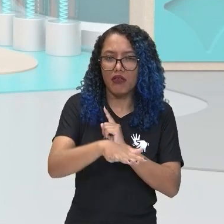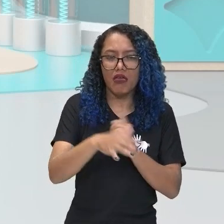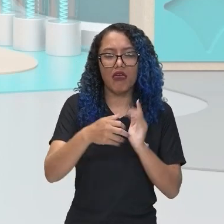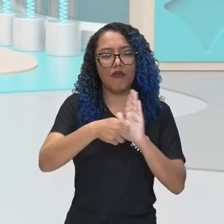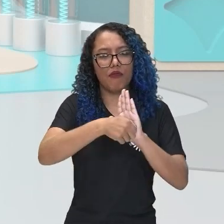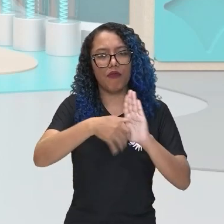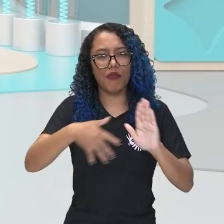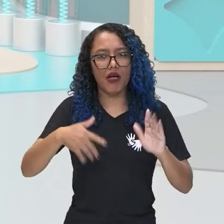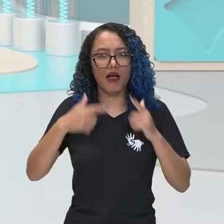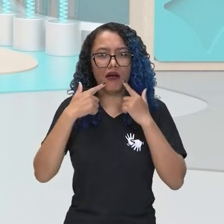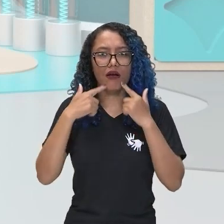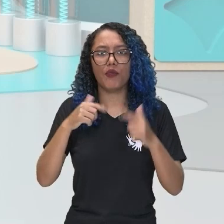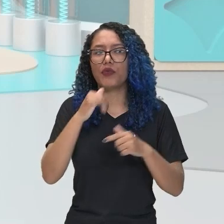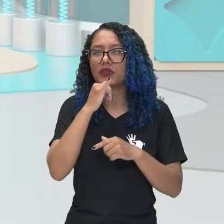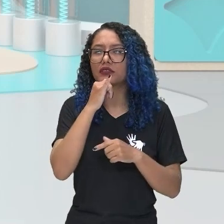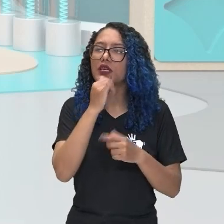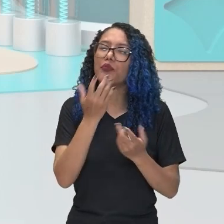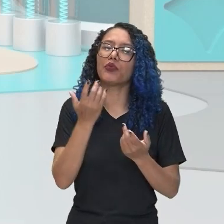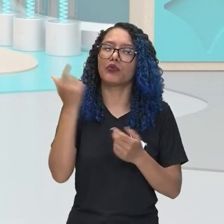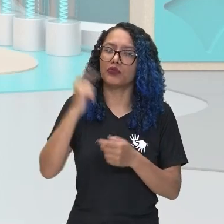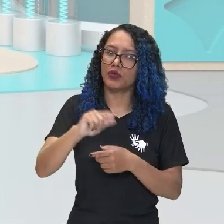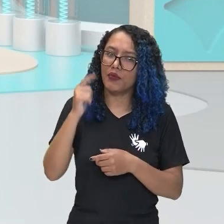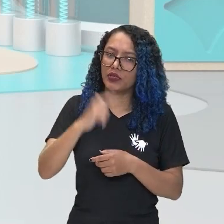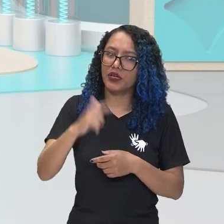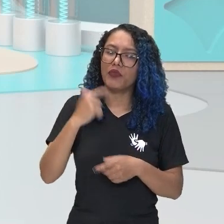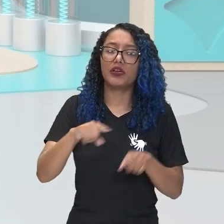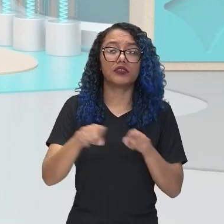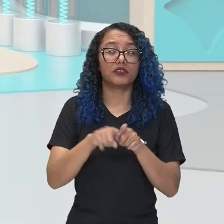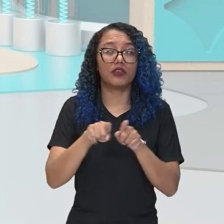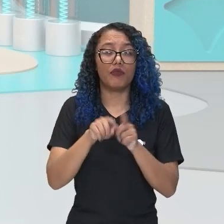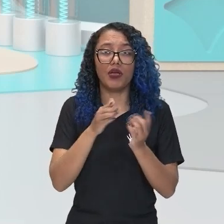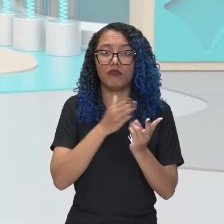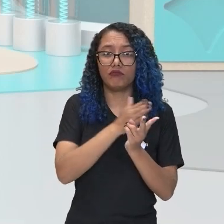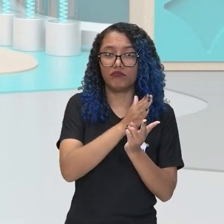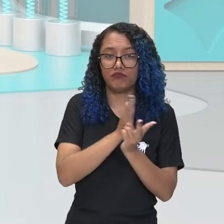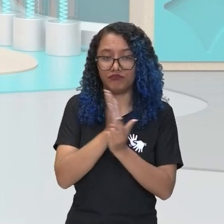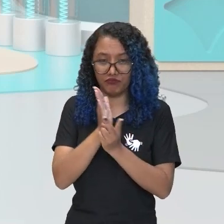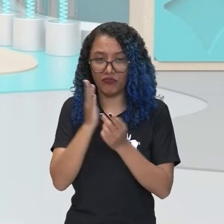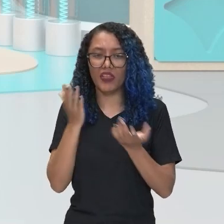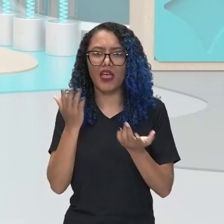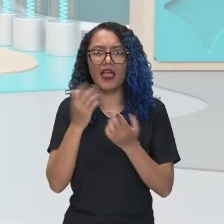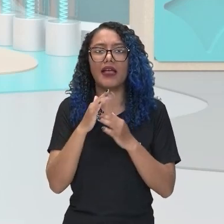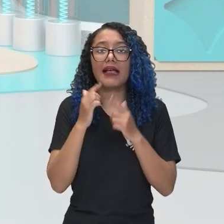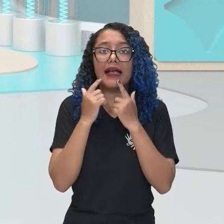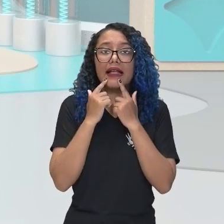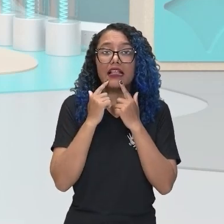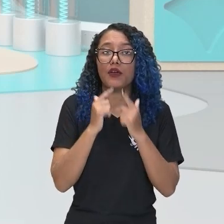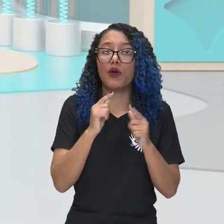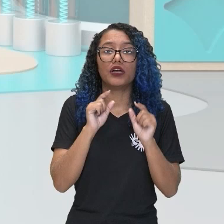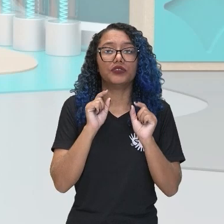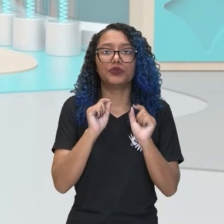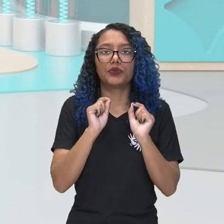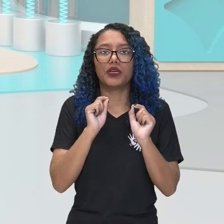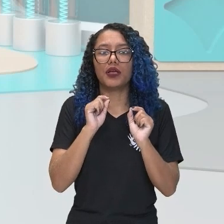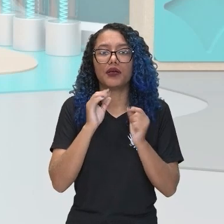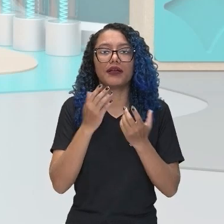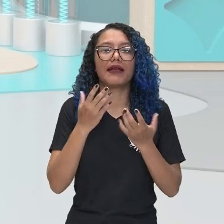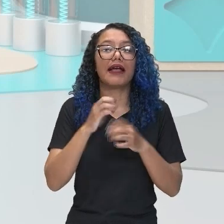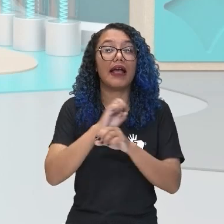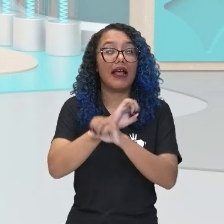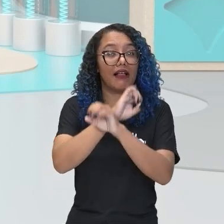como redundância e ambiguidade. Então, ela é uma linguagem clara, uma linguagem direta, uma linguagem impessoal. O que